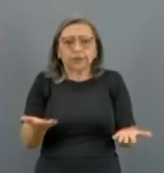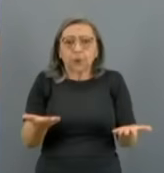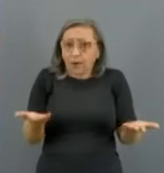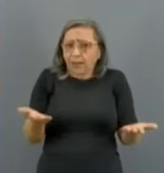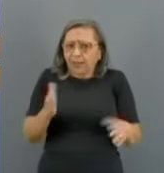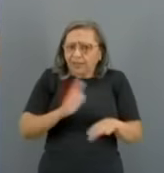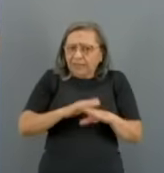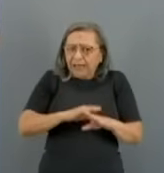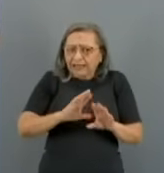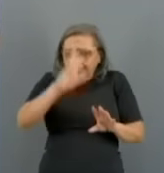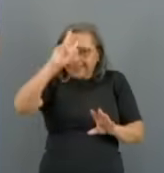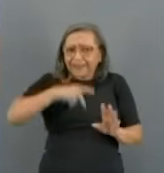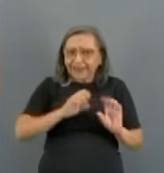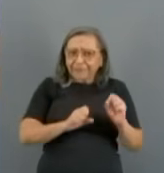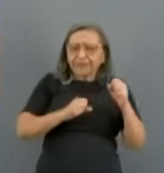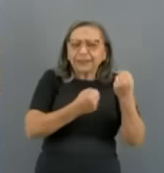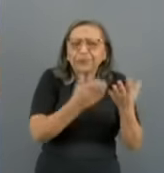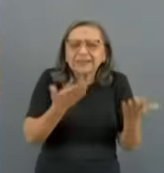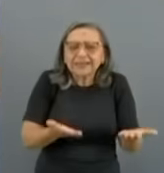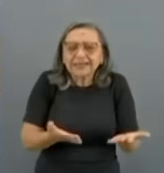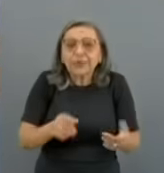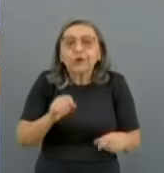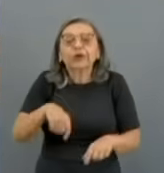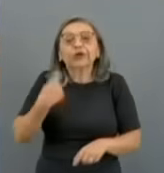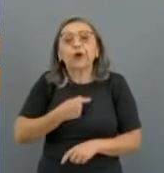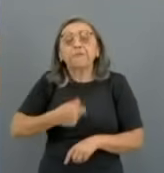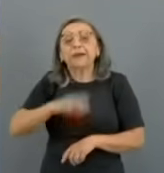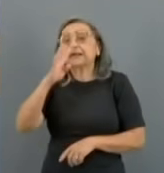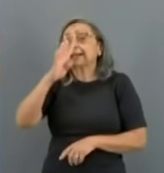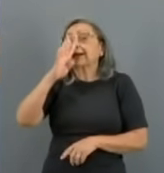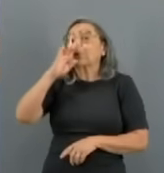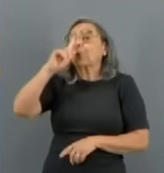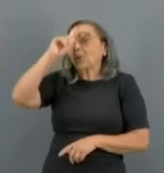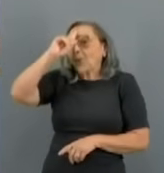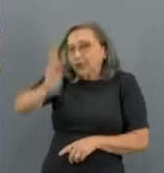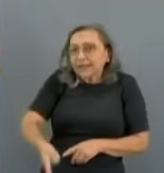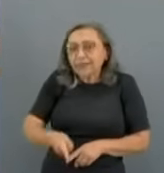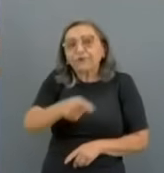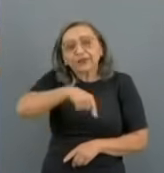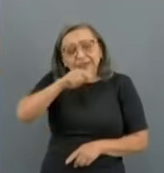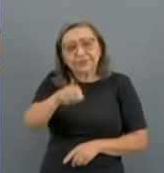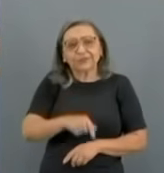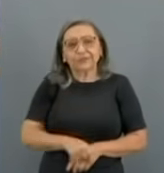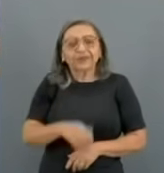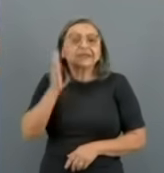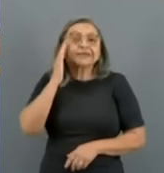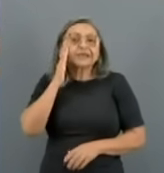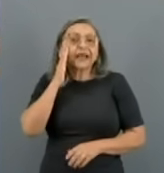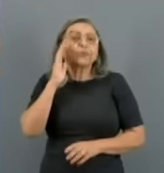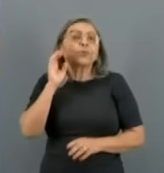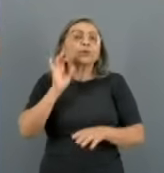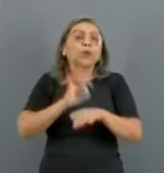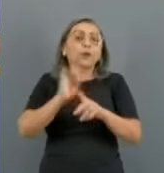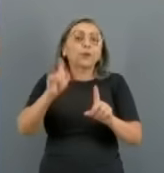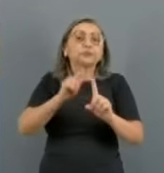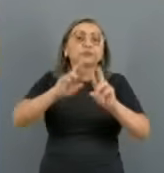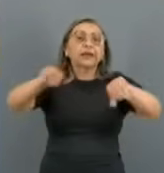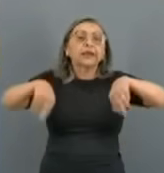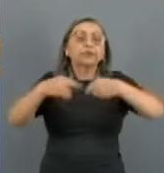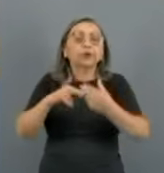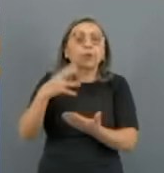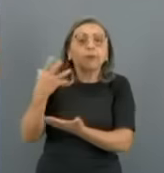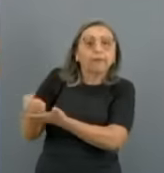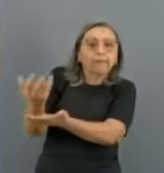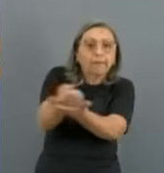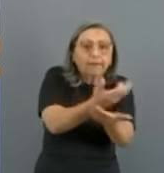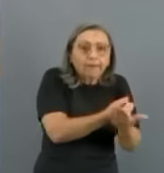defendendo desse jeito? O que nós mais condenamos foi justamente isso. Sabe o teor da reunião? Hackear a